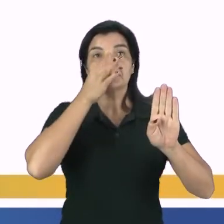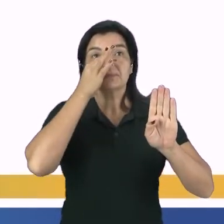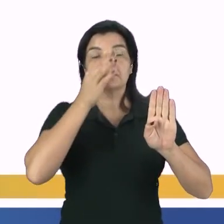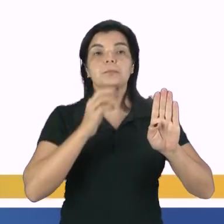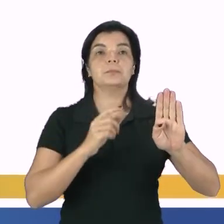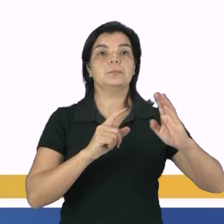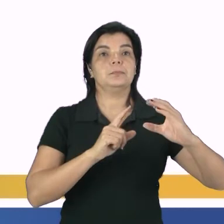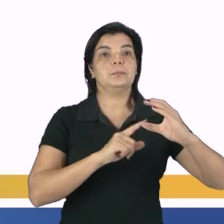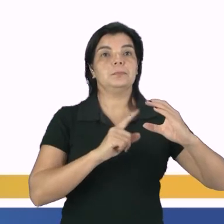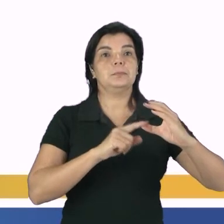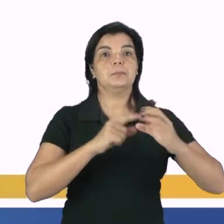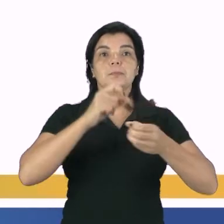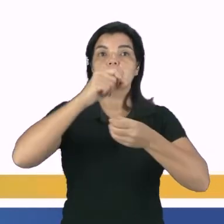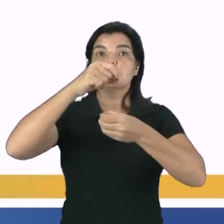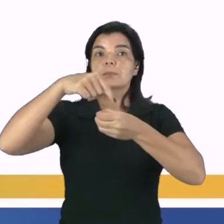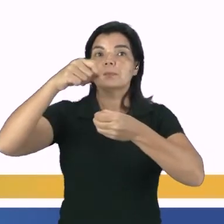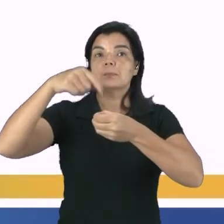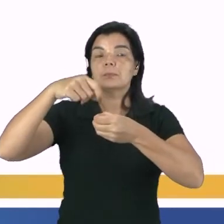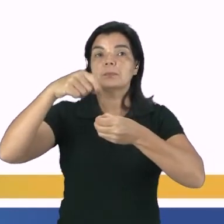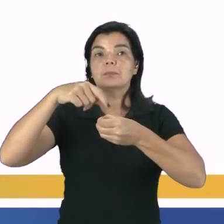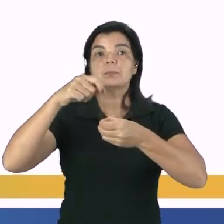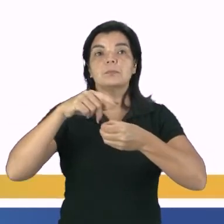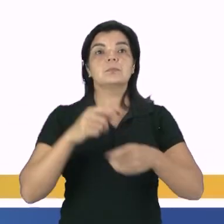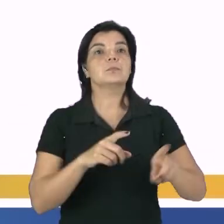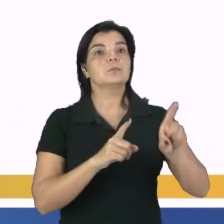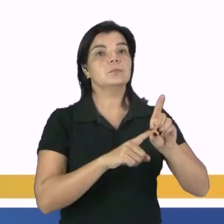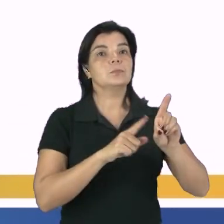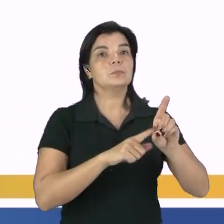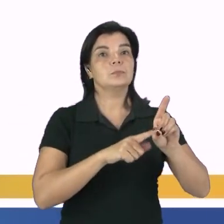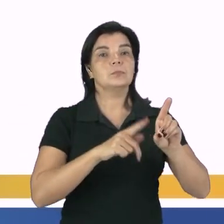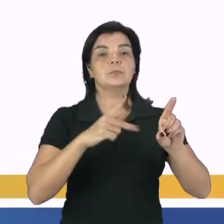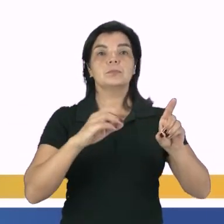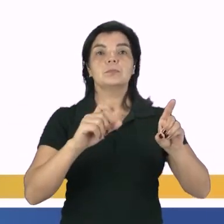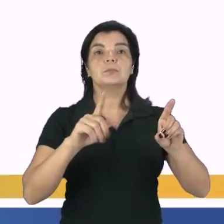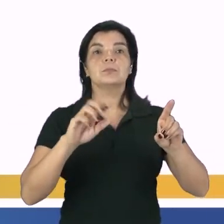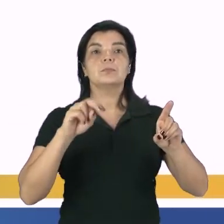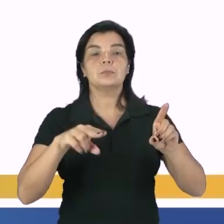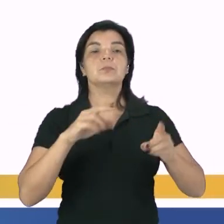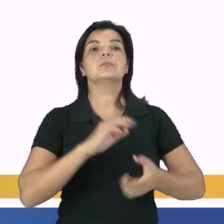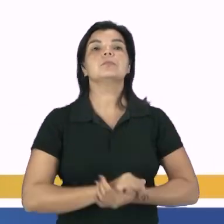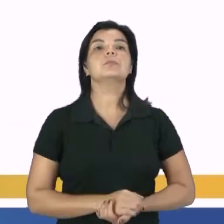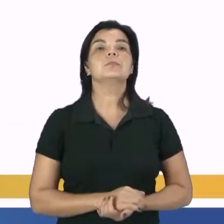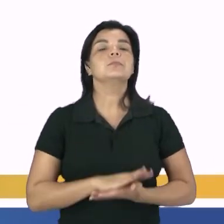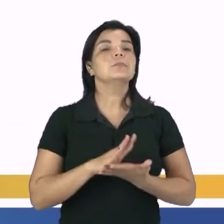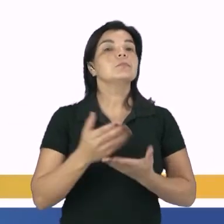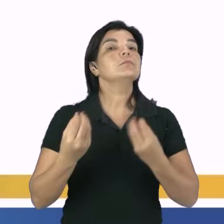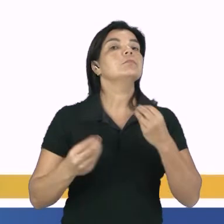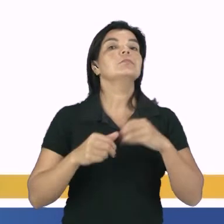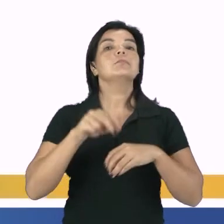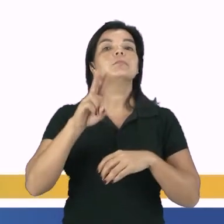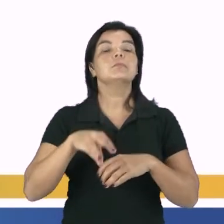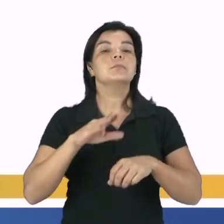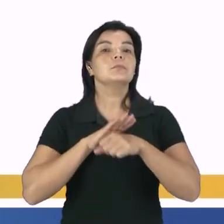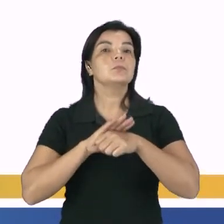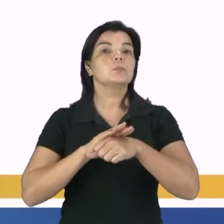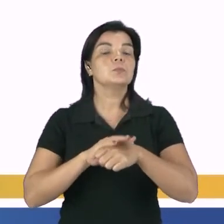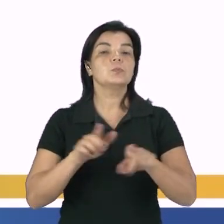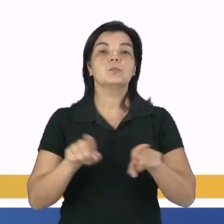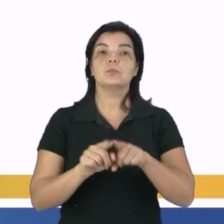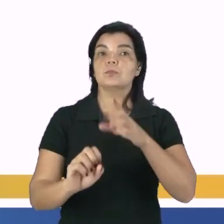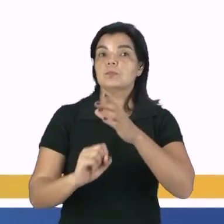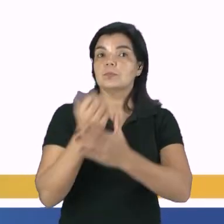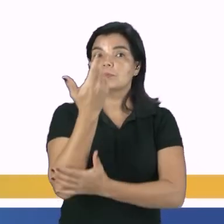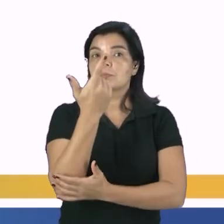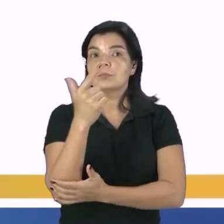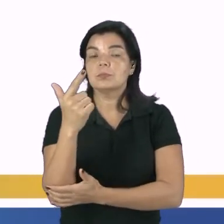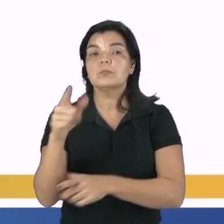B, flores. Letra C, sementes. Ou letra D, grãos de pólen. Que ajudou com que essas plantas não